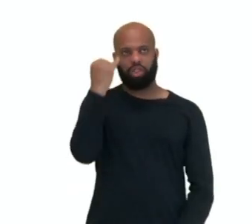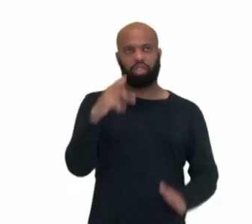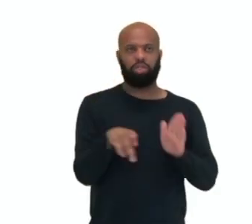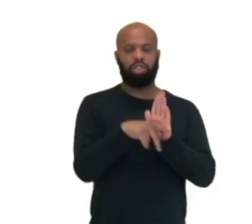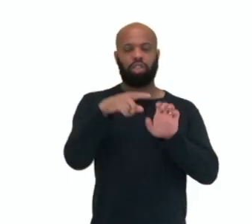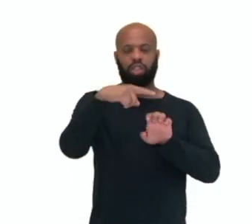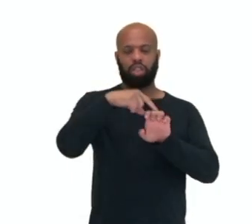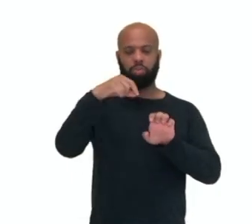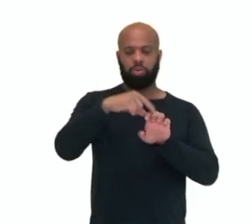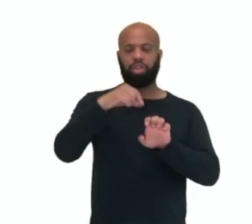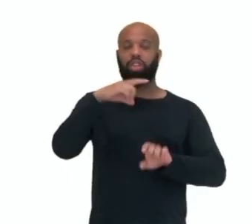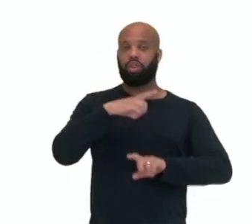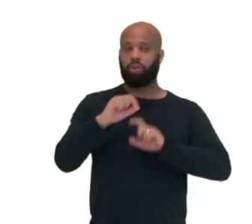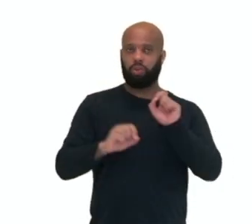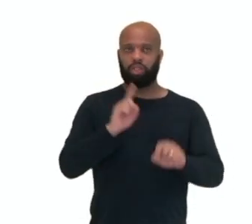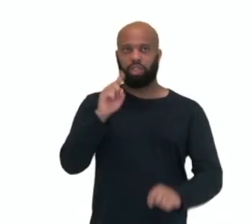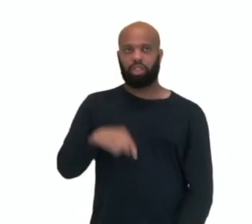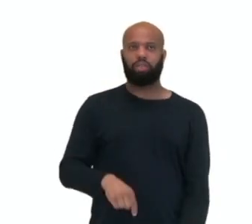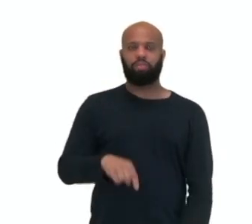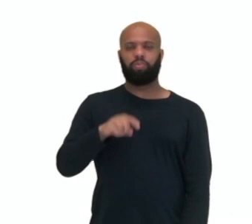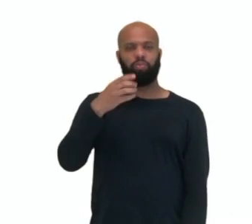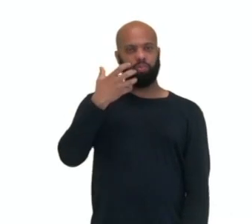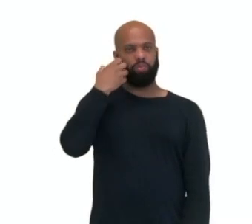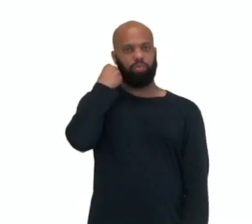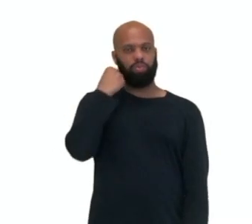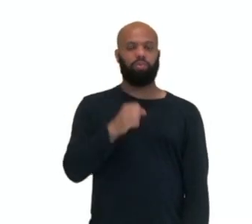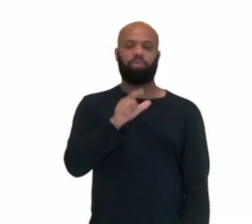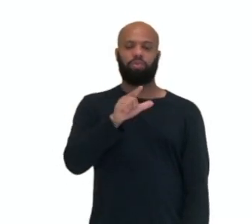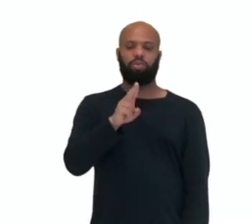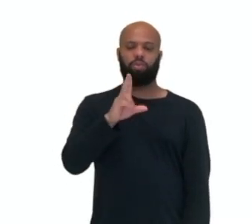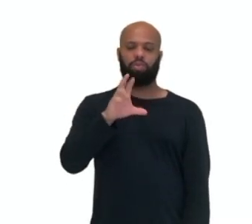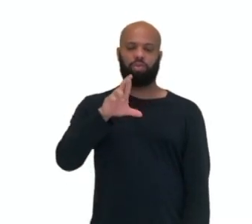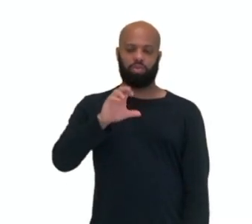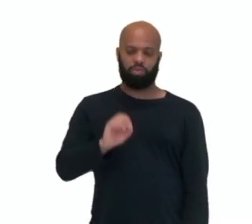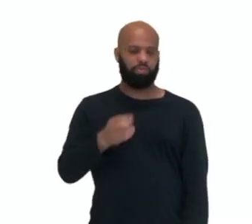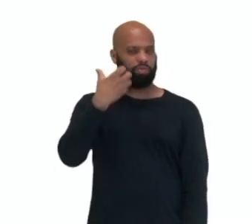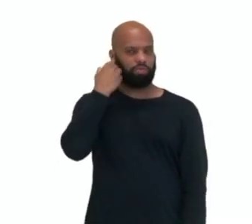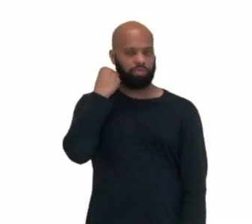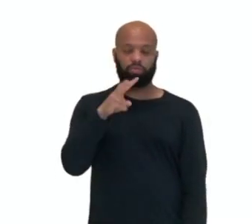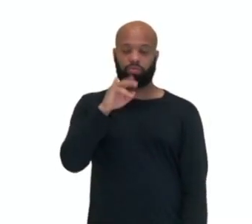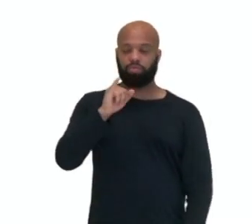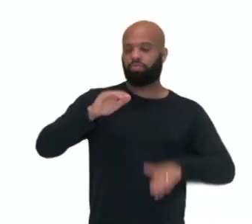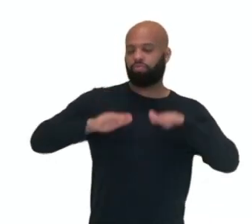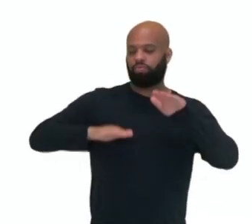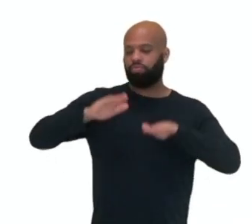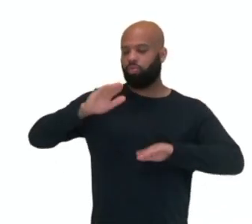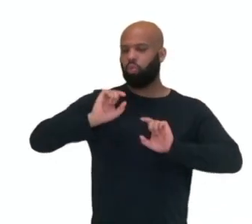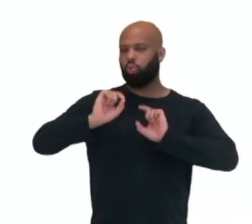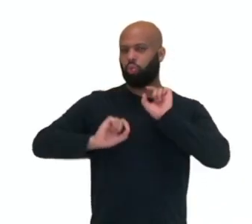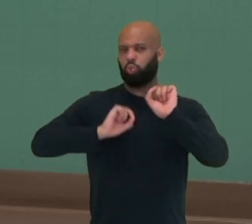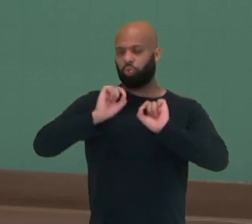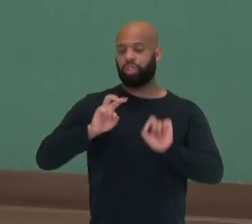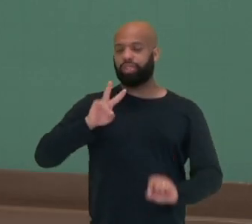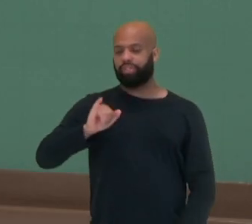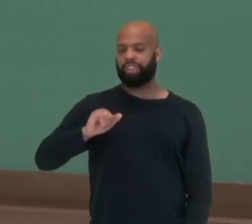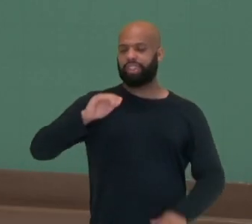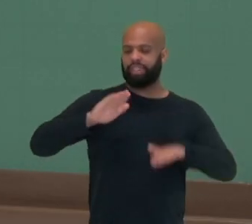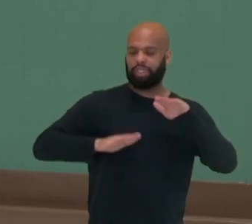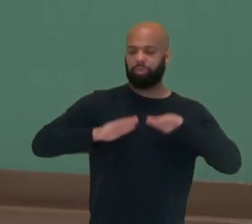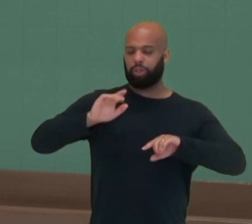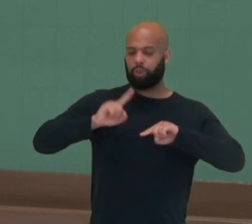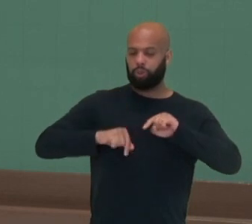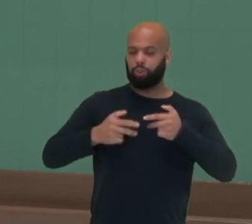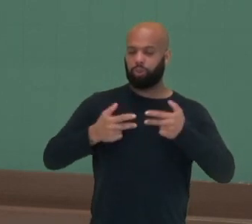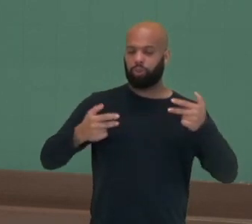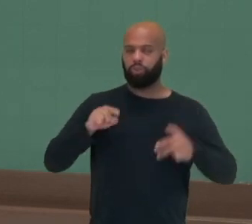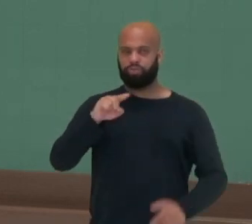empreendimento, a gente vai ter uma fatia que a gente chama de lucro. Esse lucro vai depende do produto que você